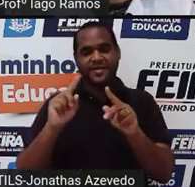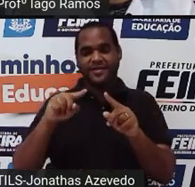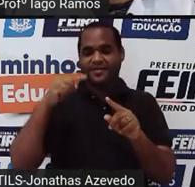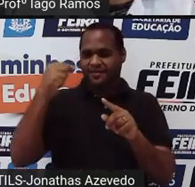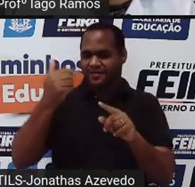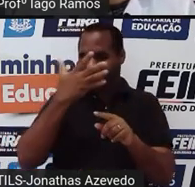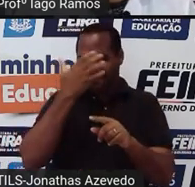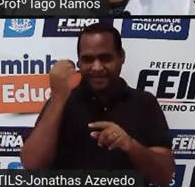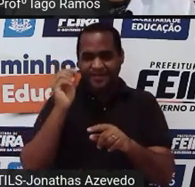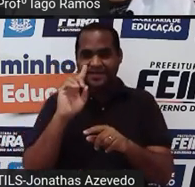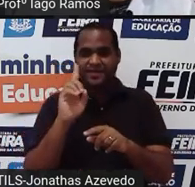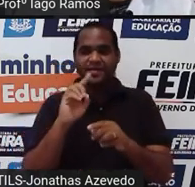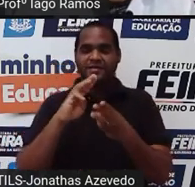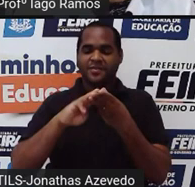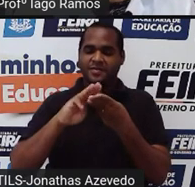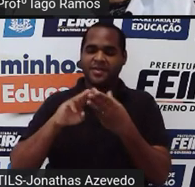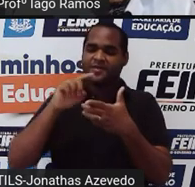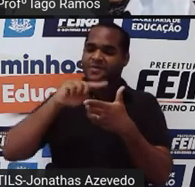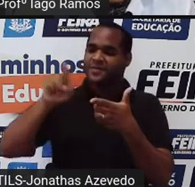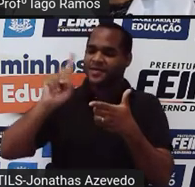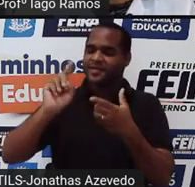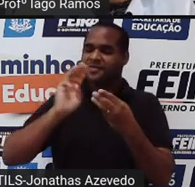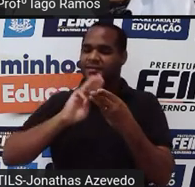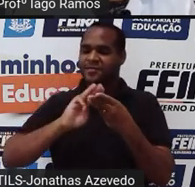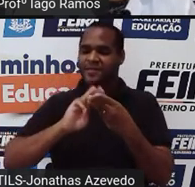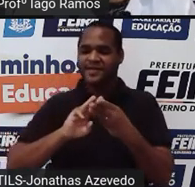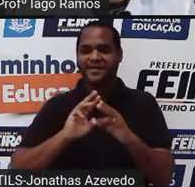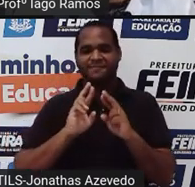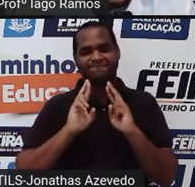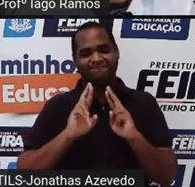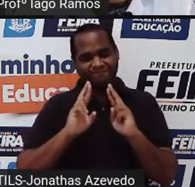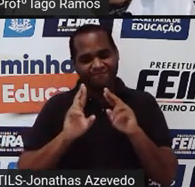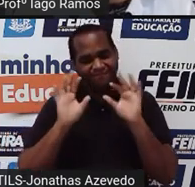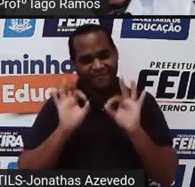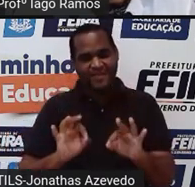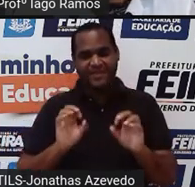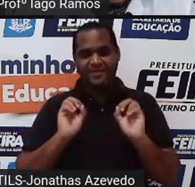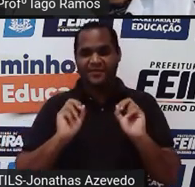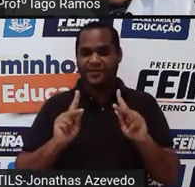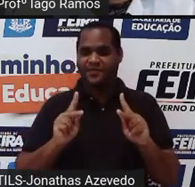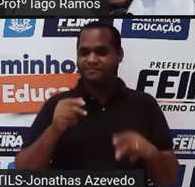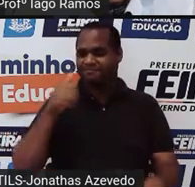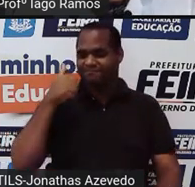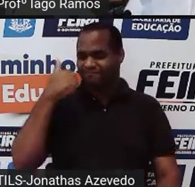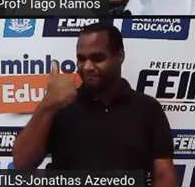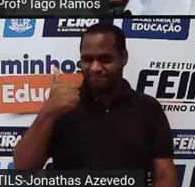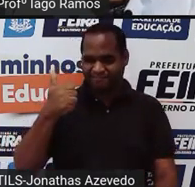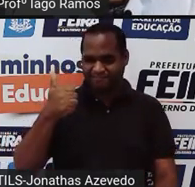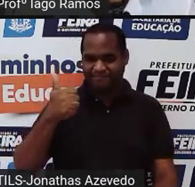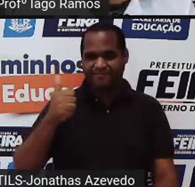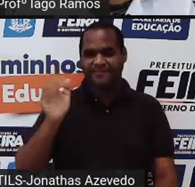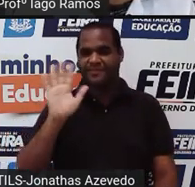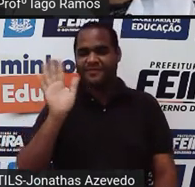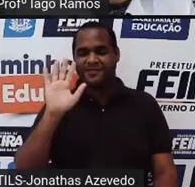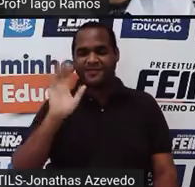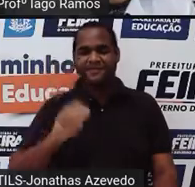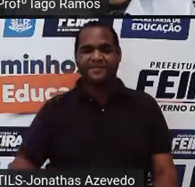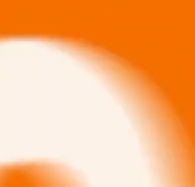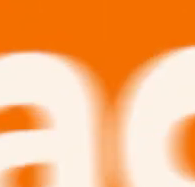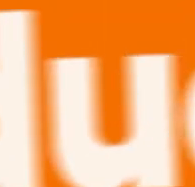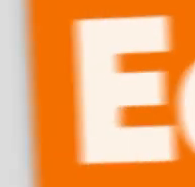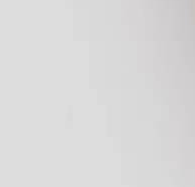próxima, e não esquece, matemática não é problema. Matemática é solução. É isso aí, valeu. Bye, bye.